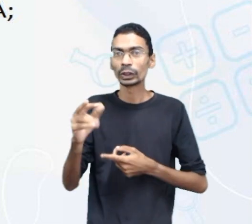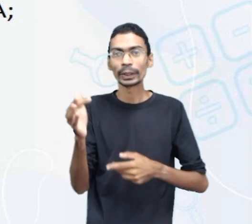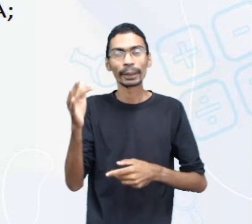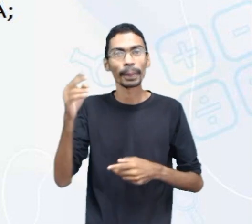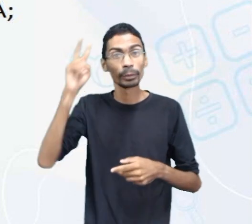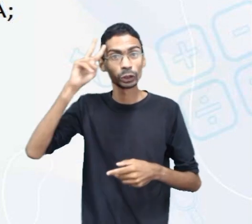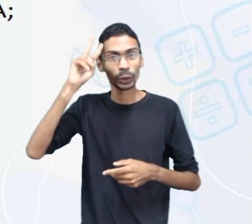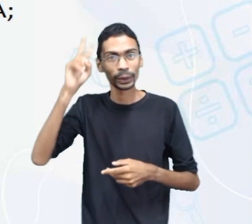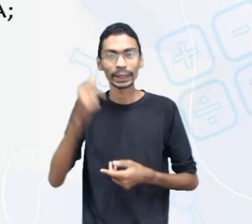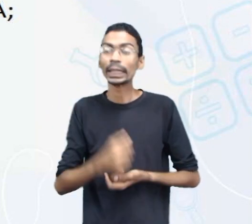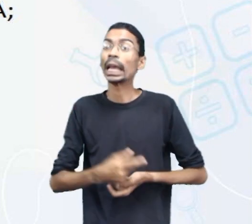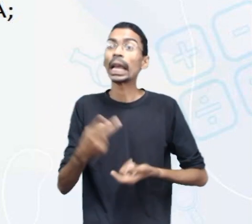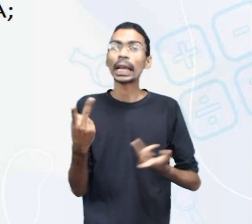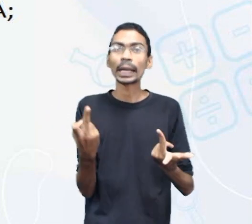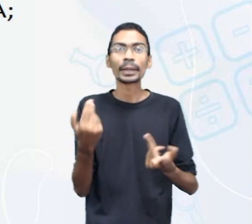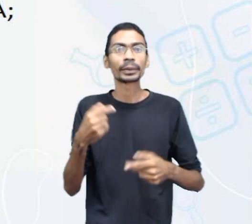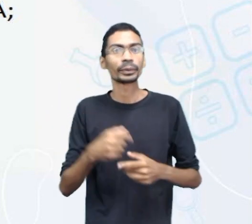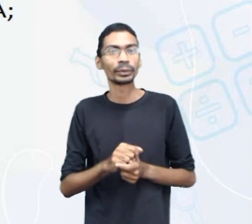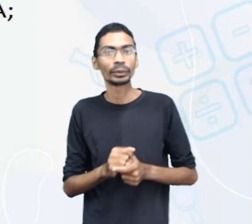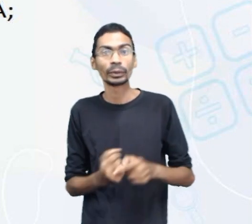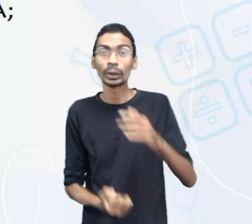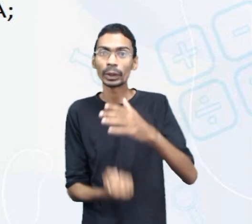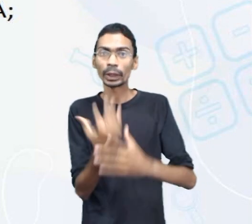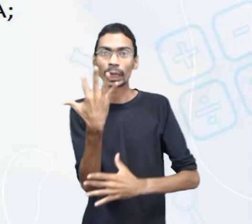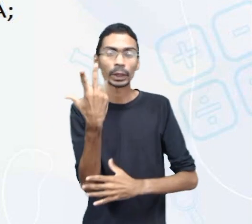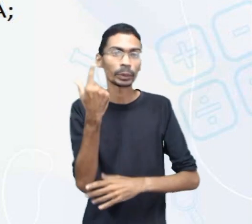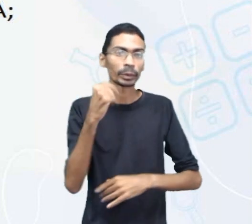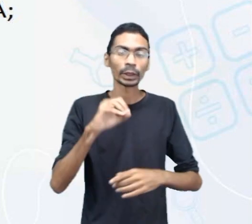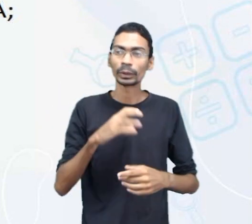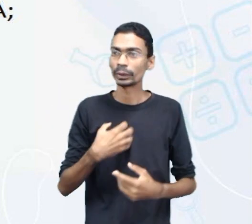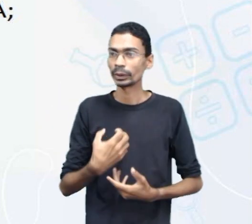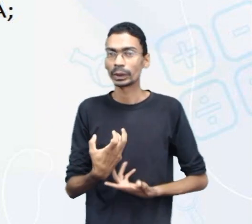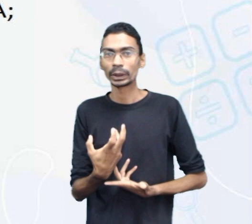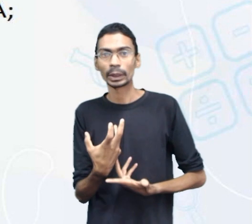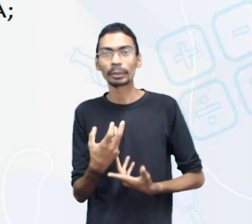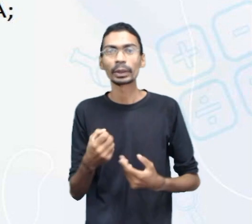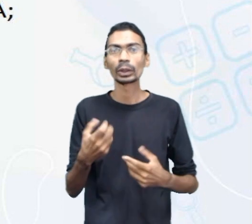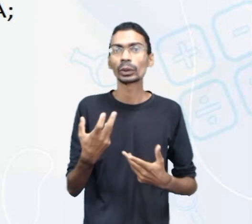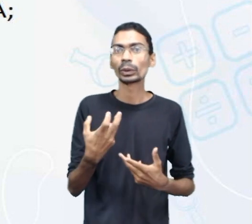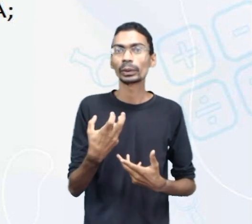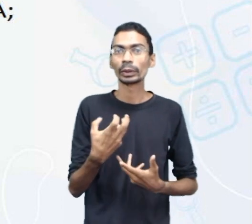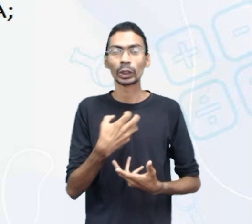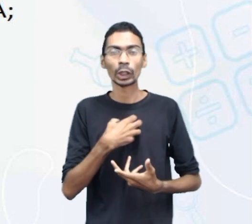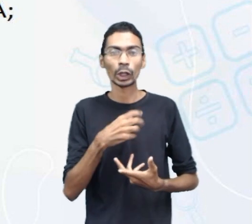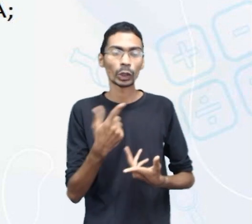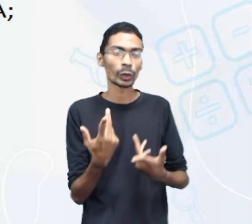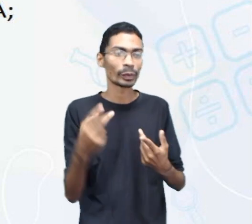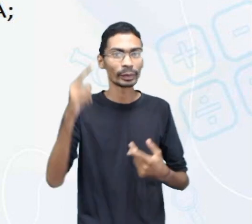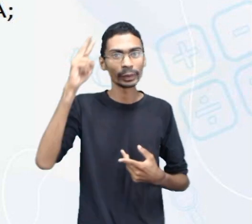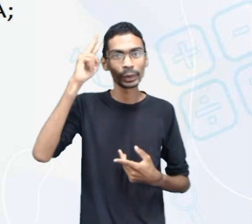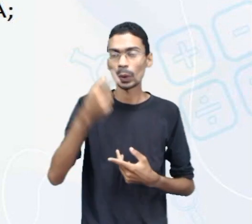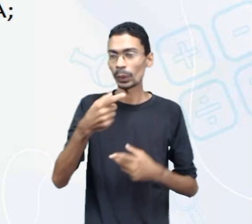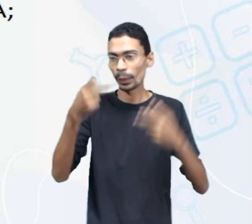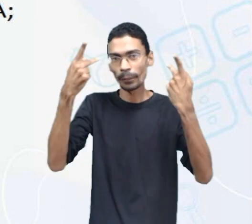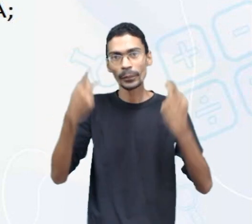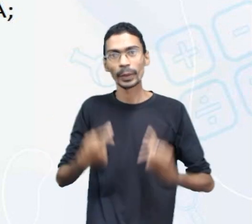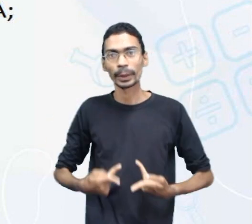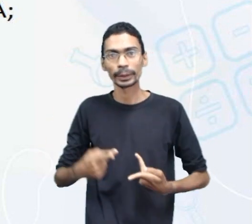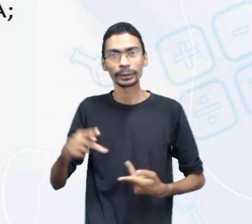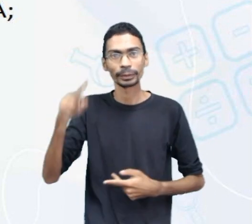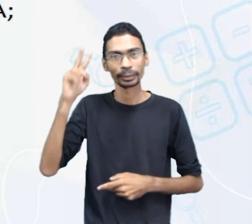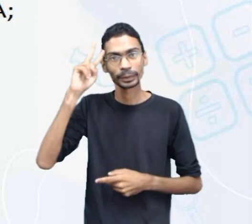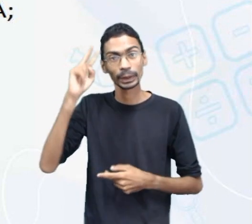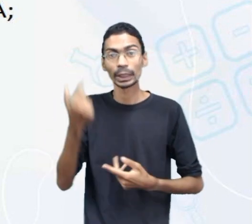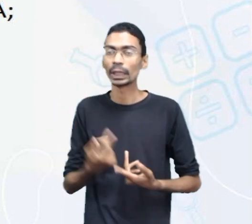o que existem decorrência da ação humana pode ser usado como uma fonte histórica é todo